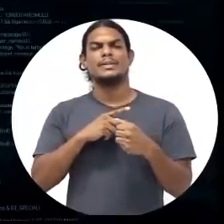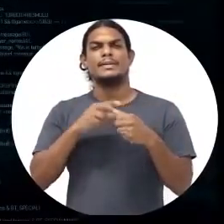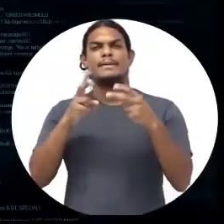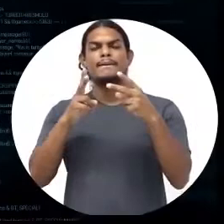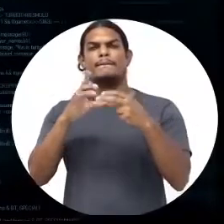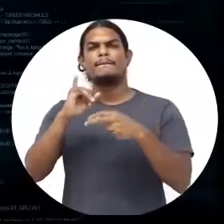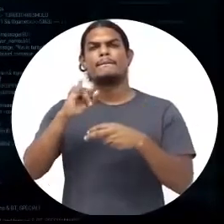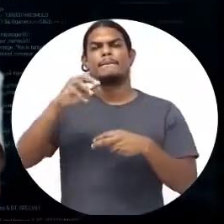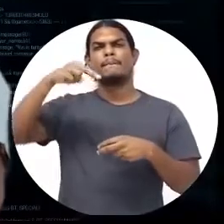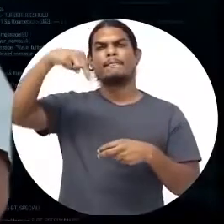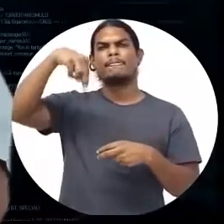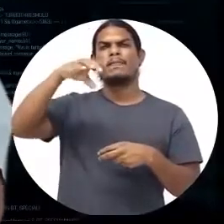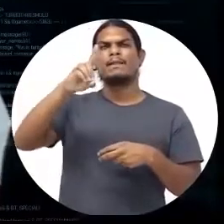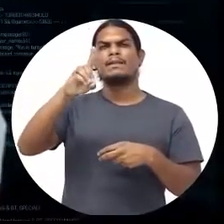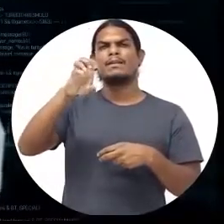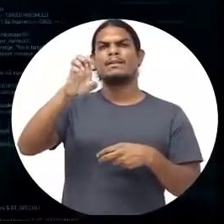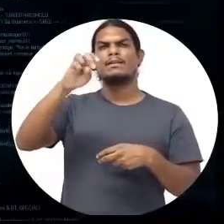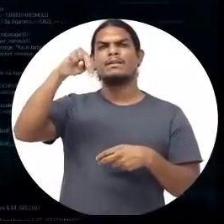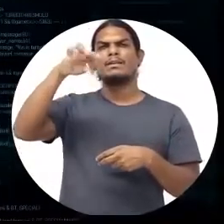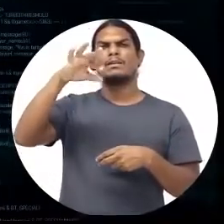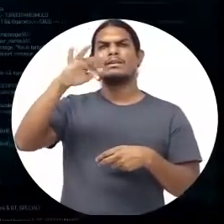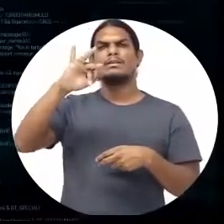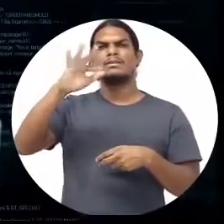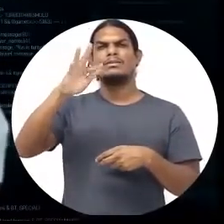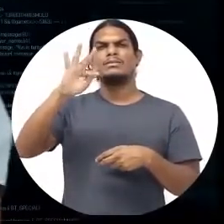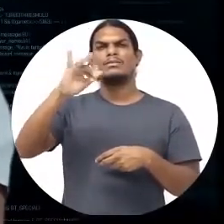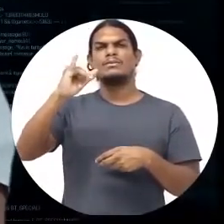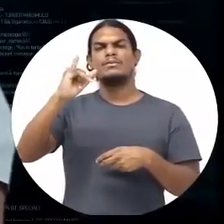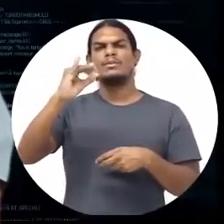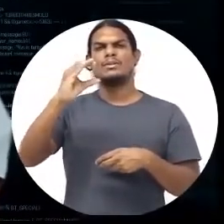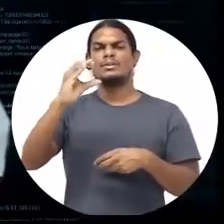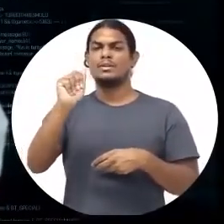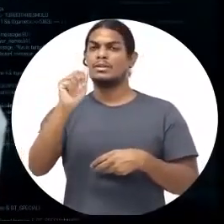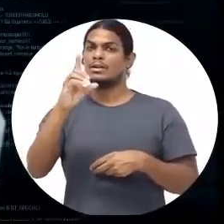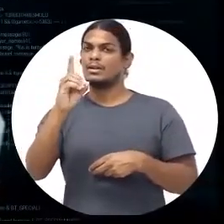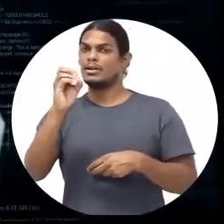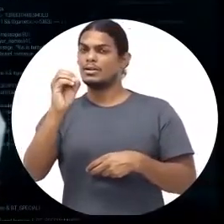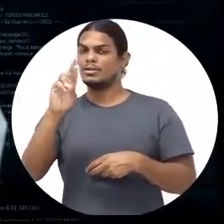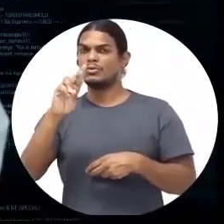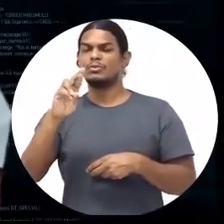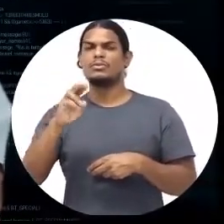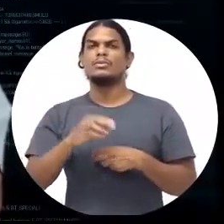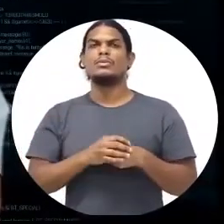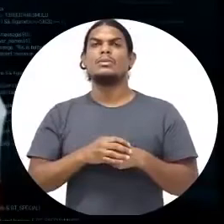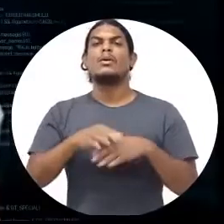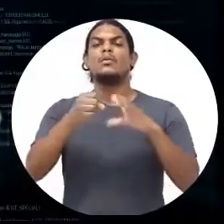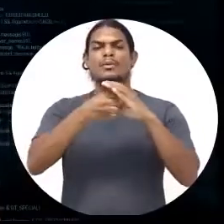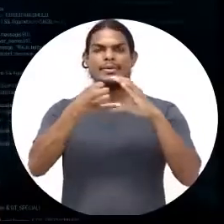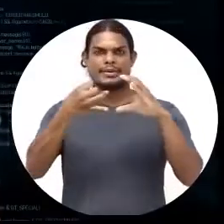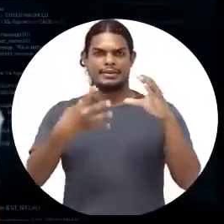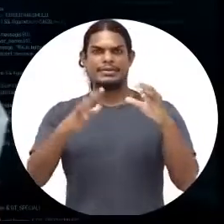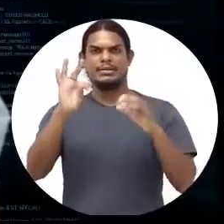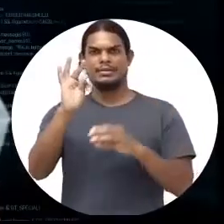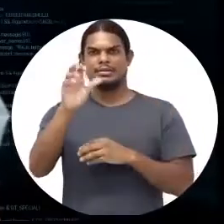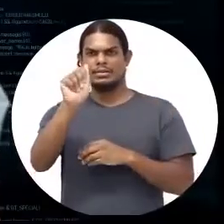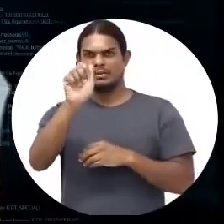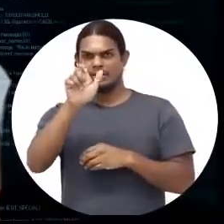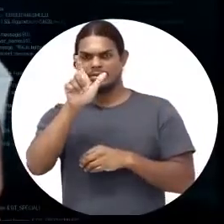identificador, certo? O atributo é uma outra característica da tag. Ele pode dar